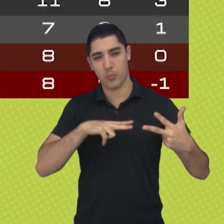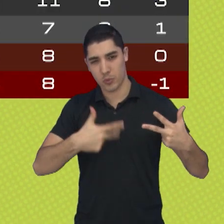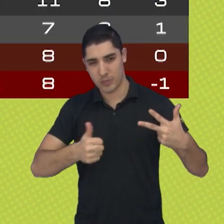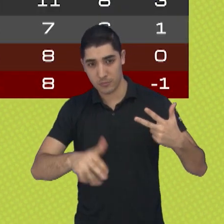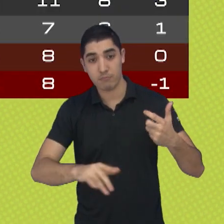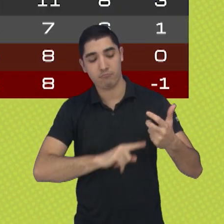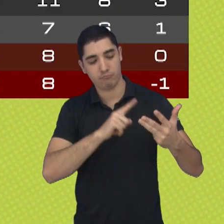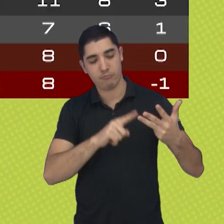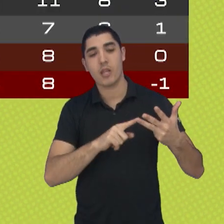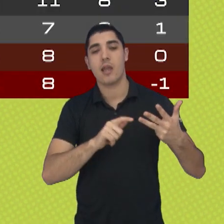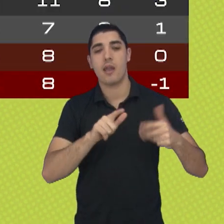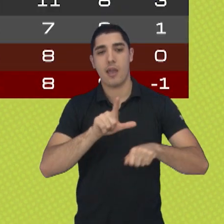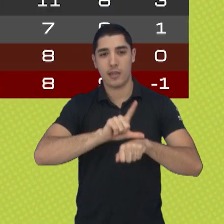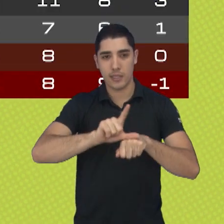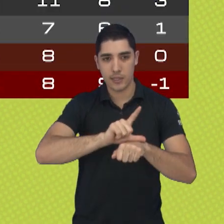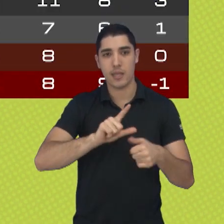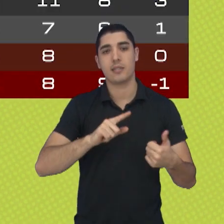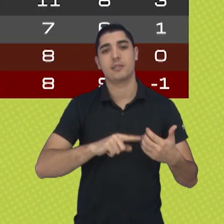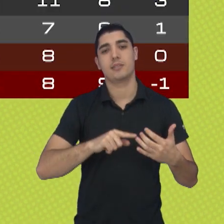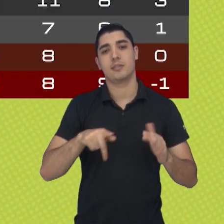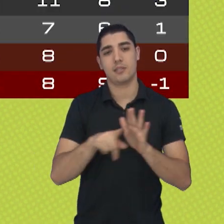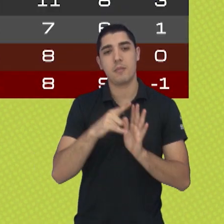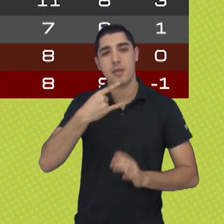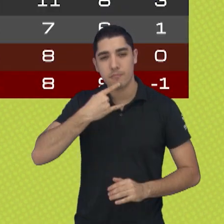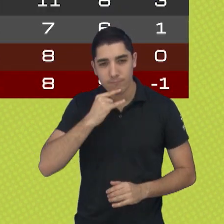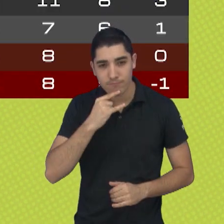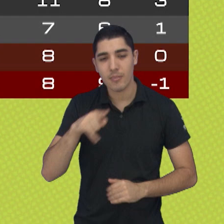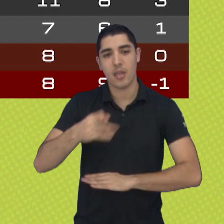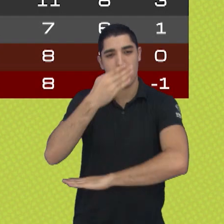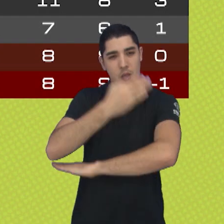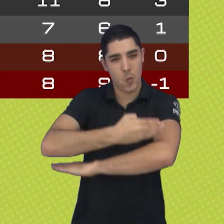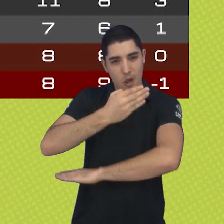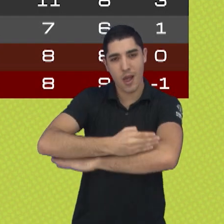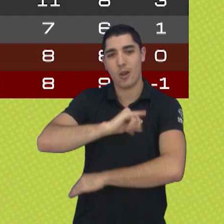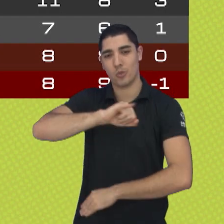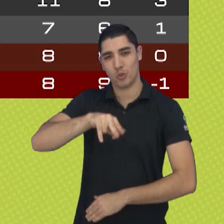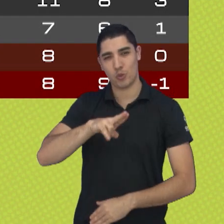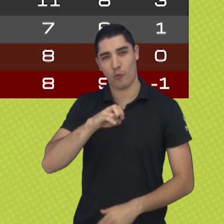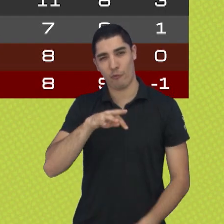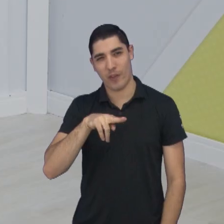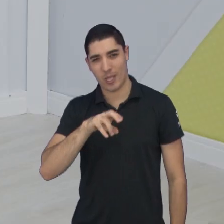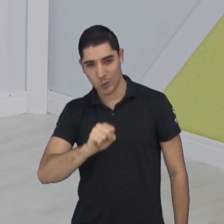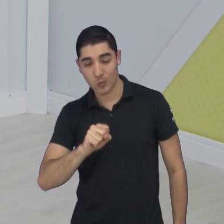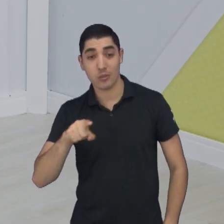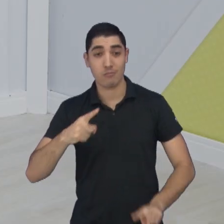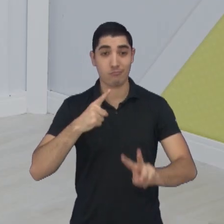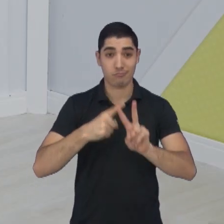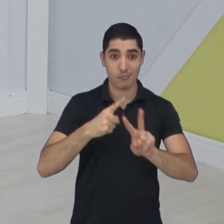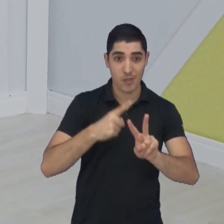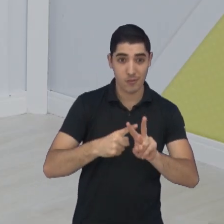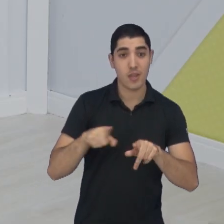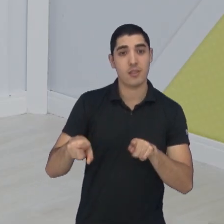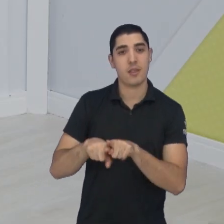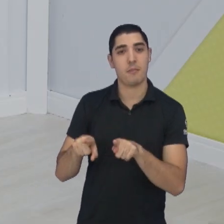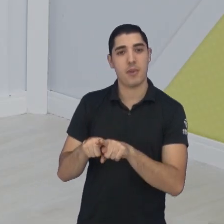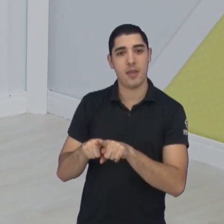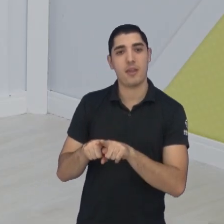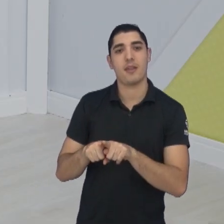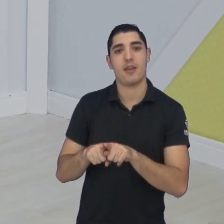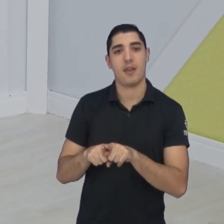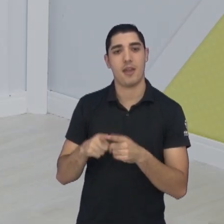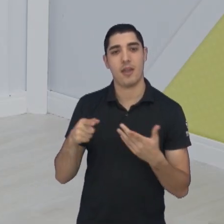tabela, Linense 15, Rio Claro, Juventus, Capivariano, Primavera, Monte Azul, o que o São José venceu sábado passado é